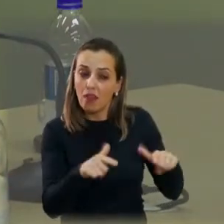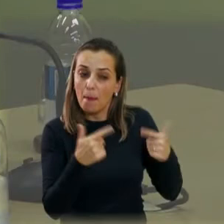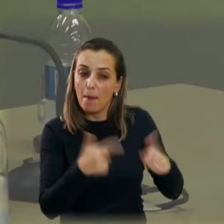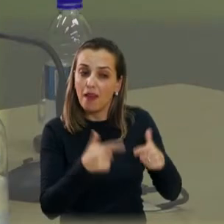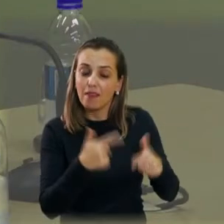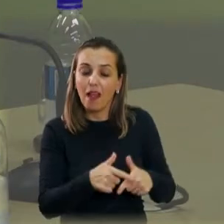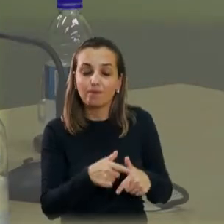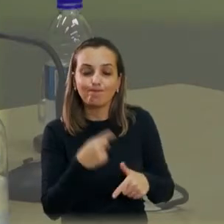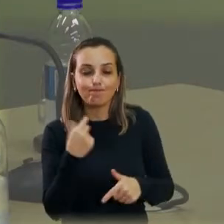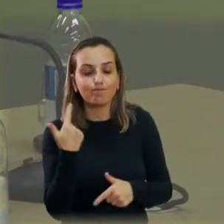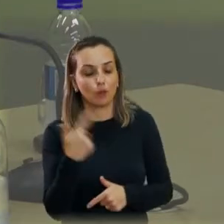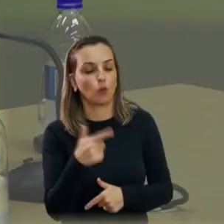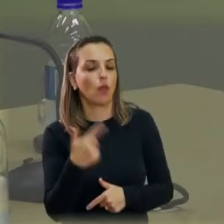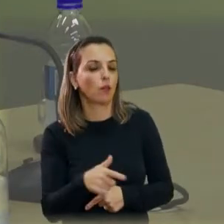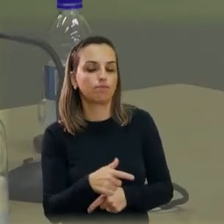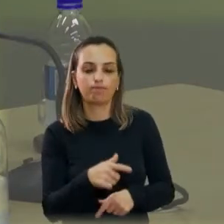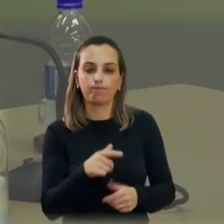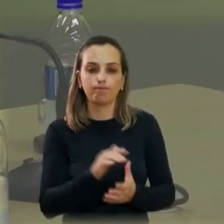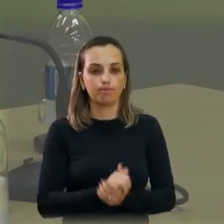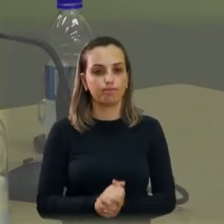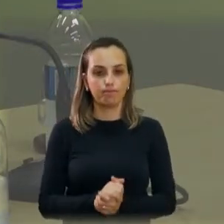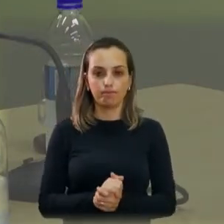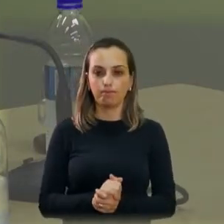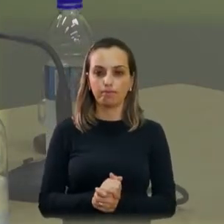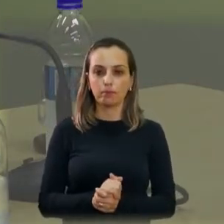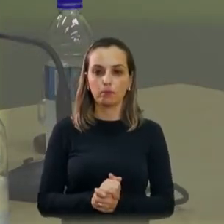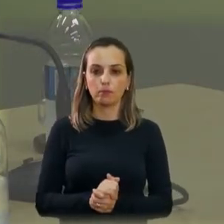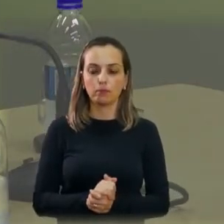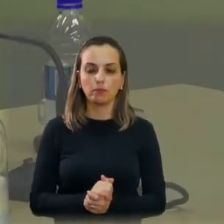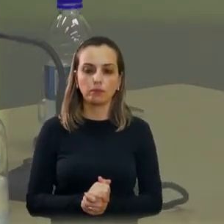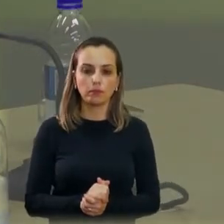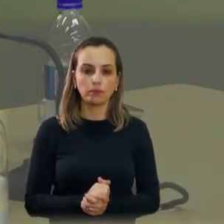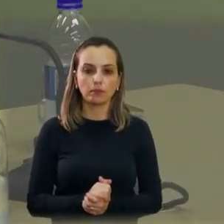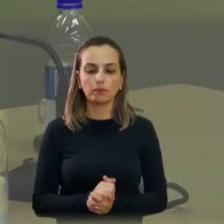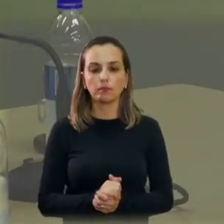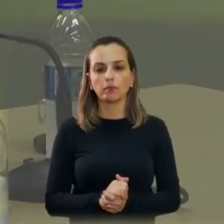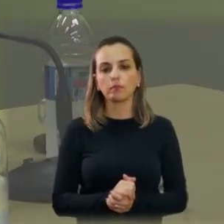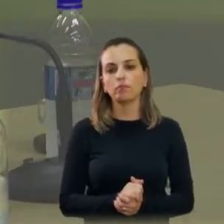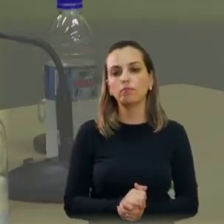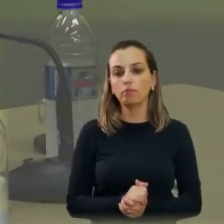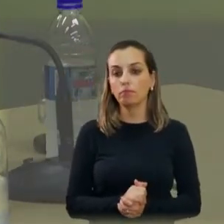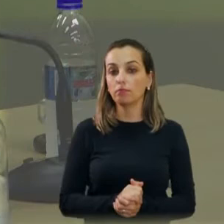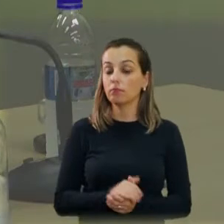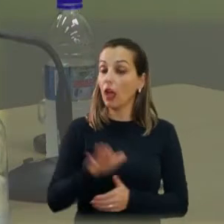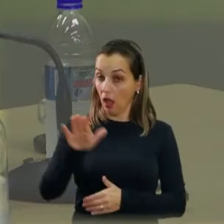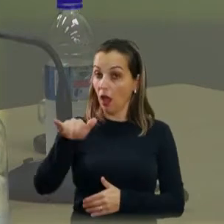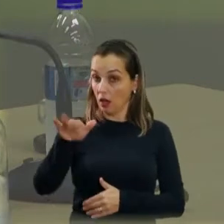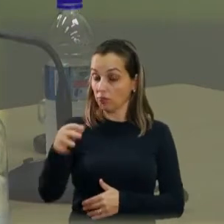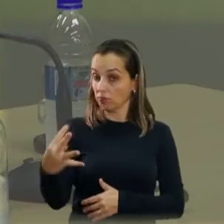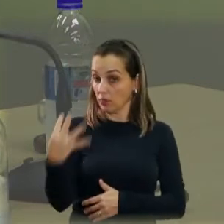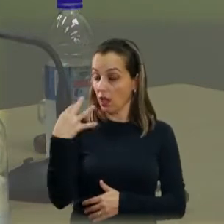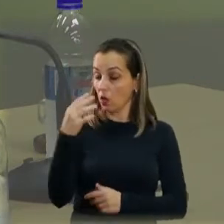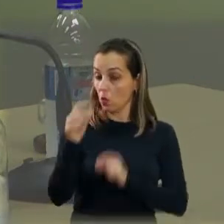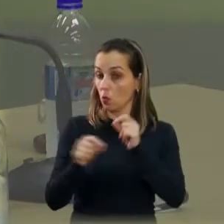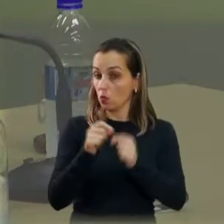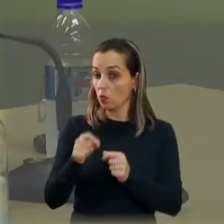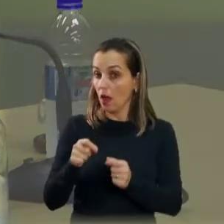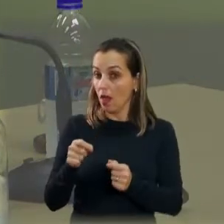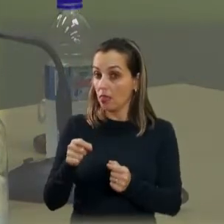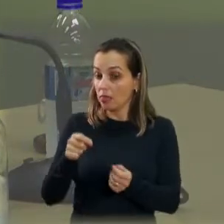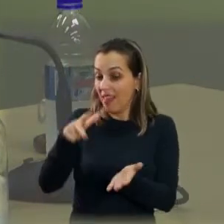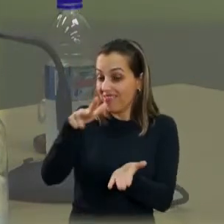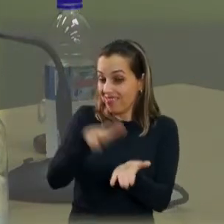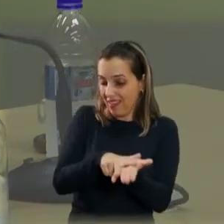ampliar para atender a população para não ter desassistência. Eu chamo a atenção um pouquinho em relação à internação.